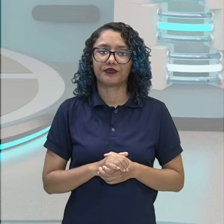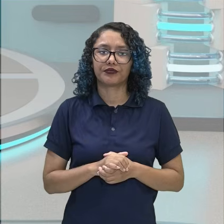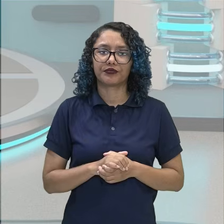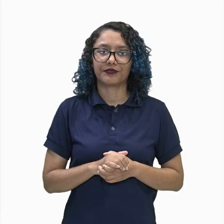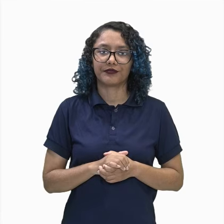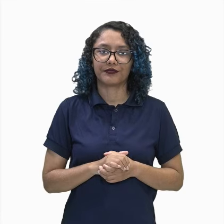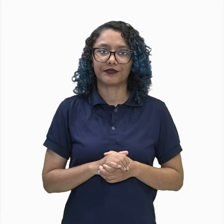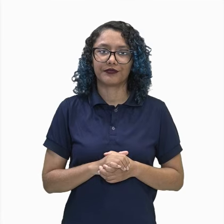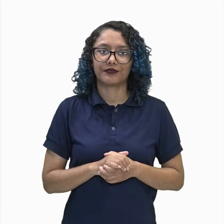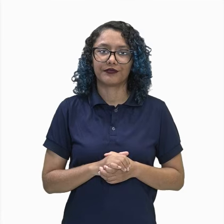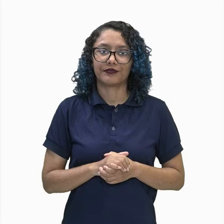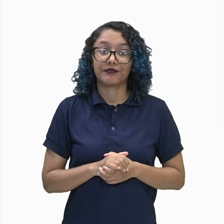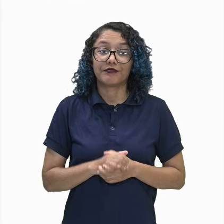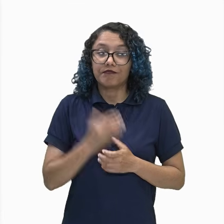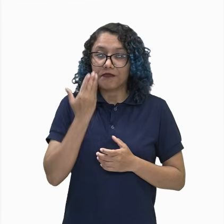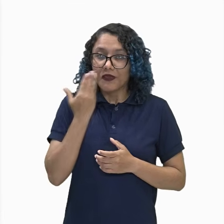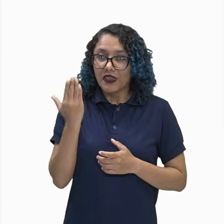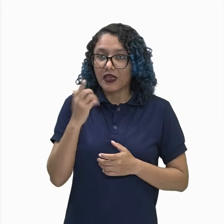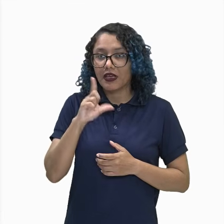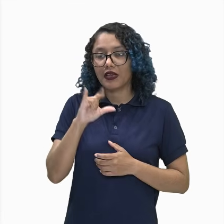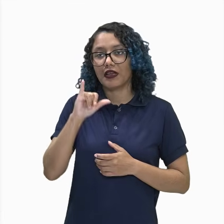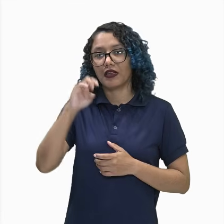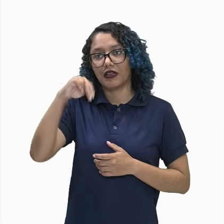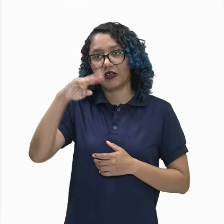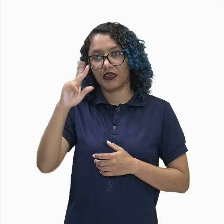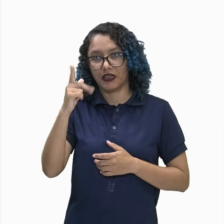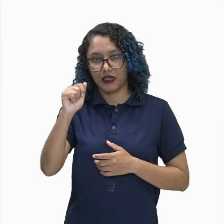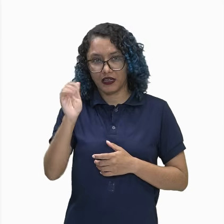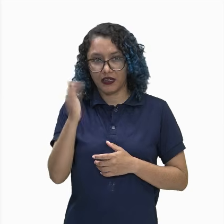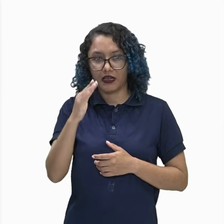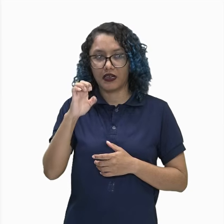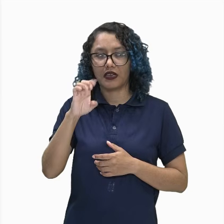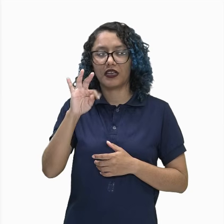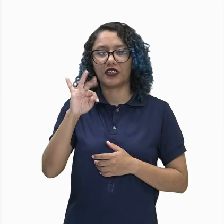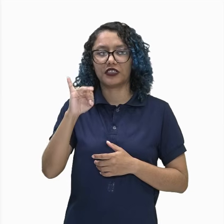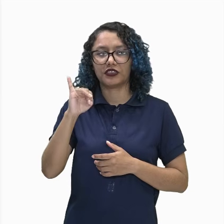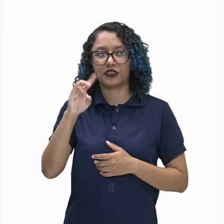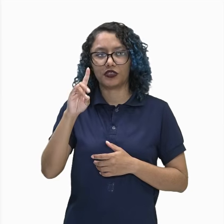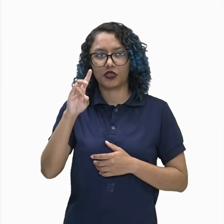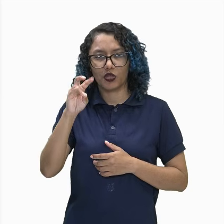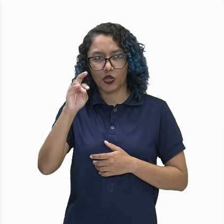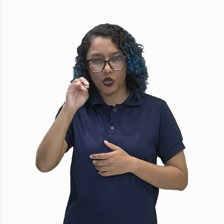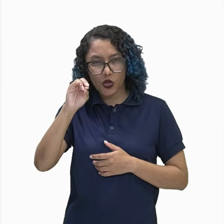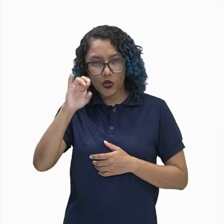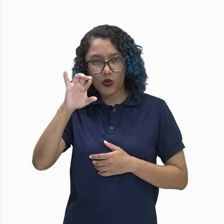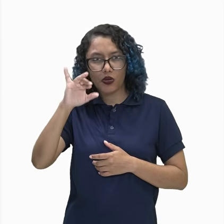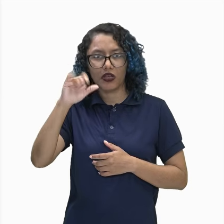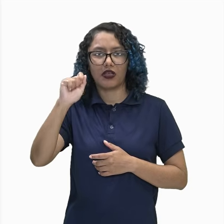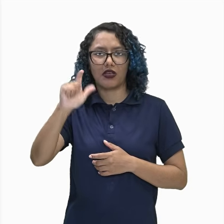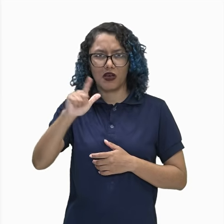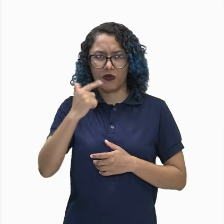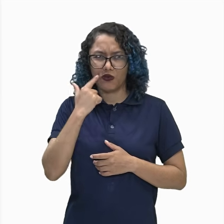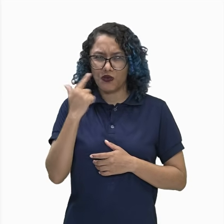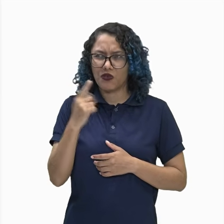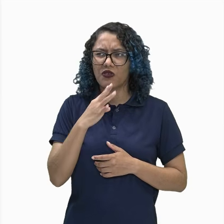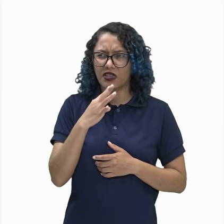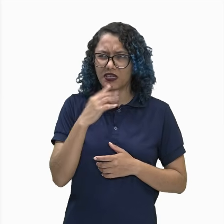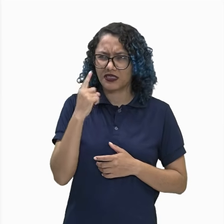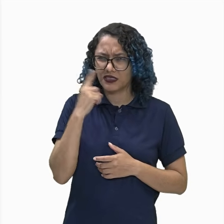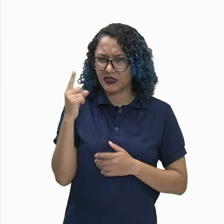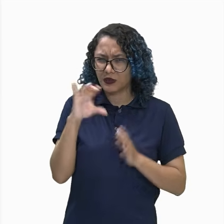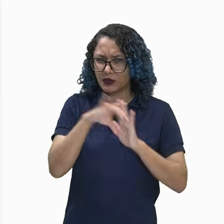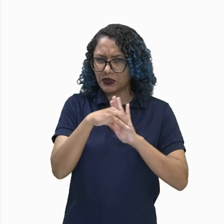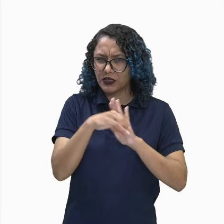da linha editorial. Já ouviram falar deste conceito? O que seria a linha editorial? Ora,